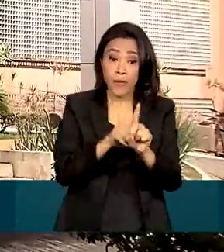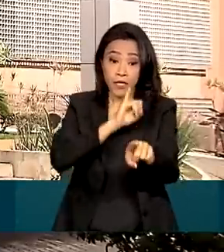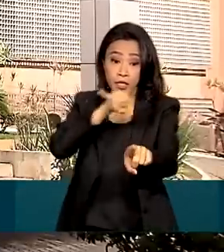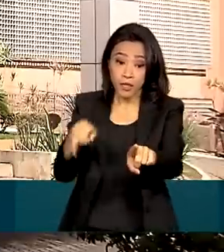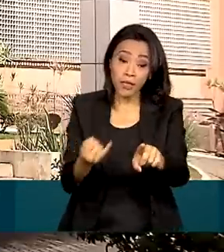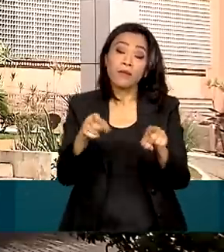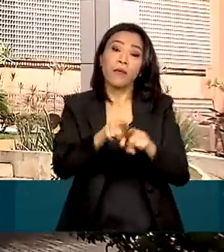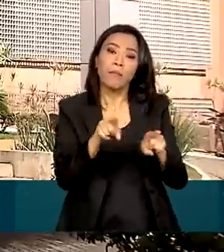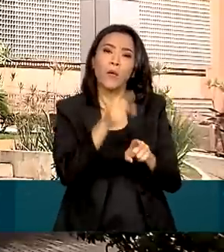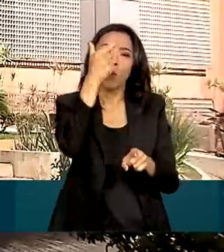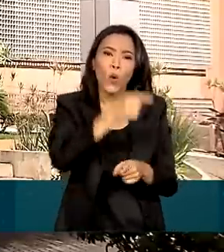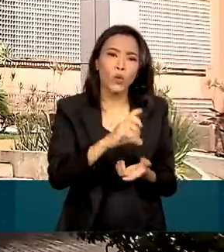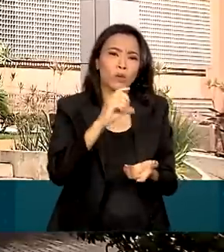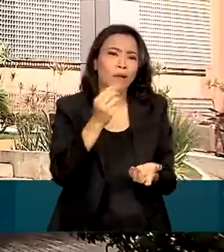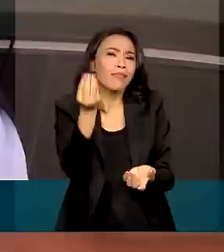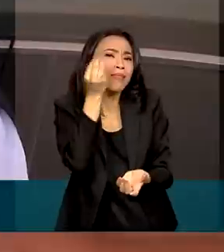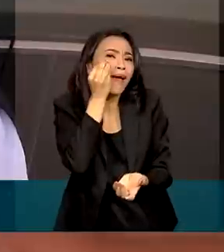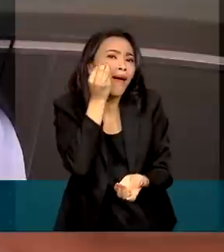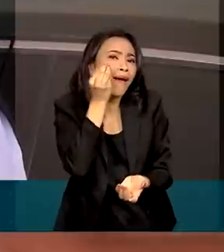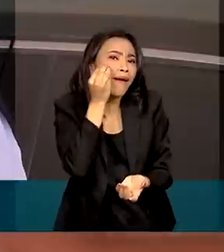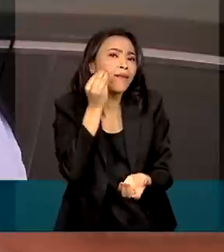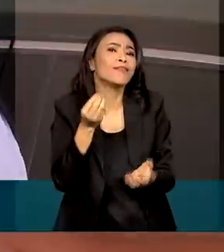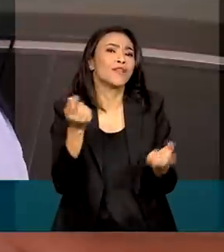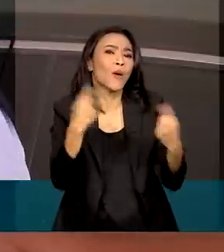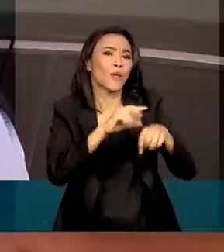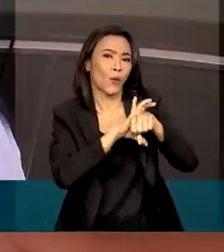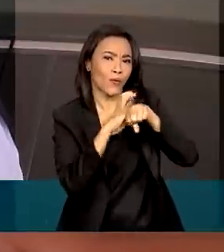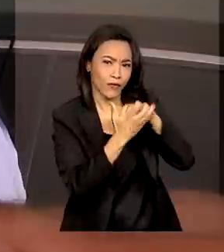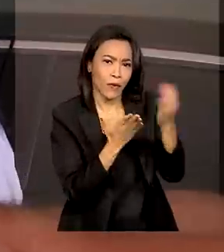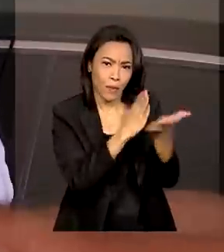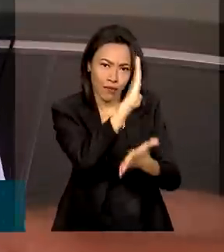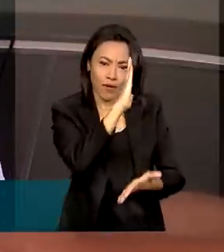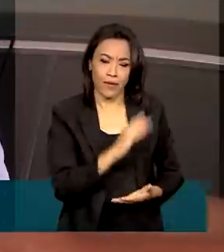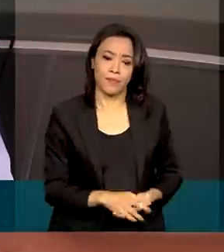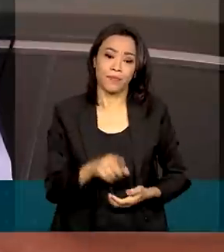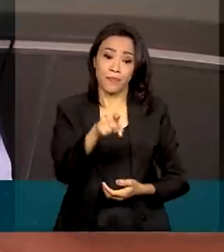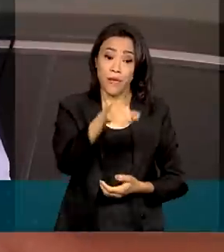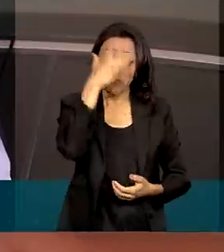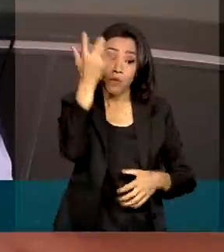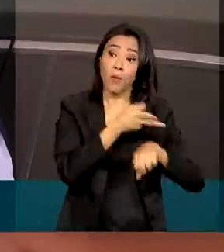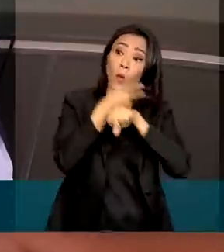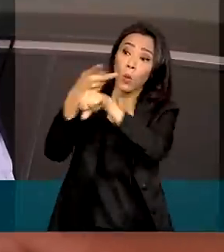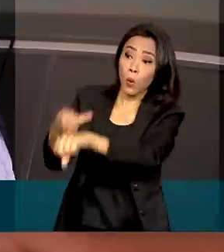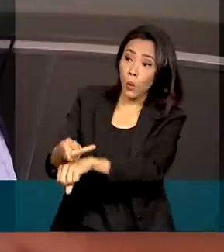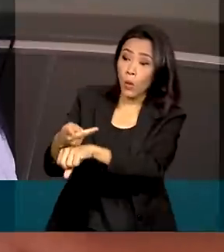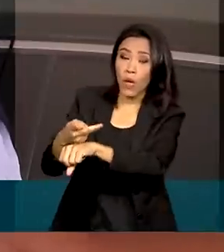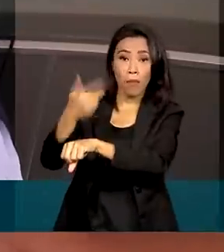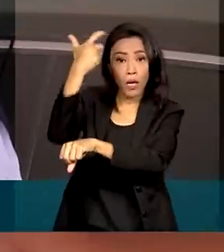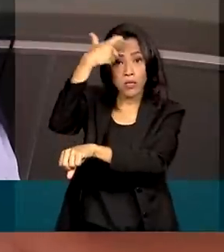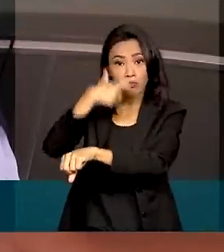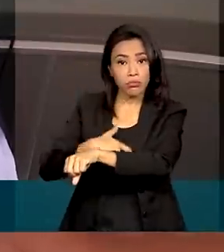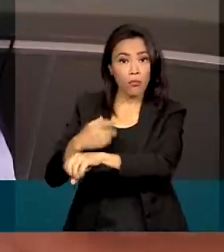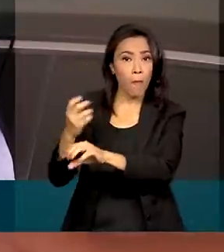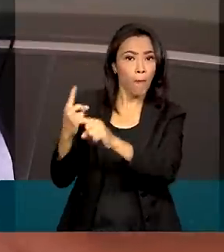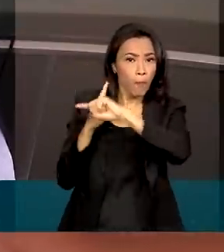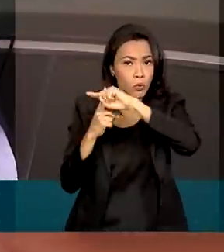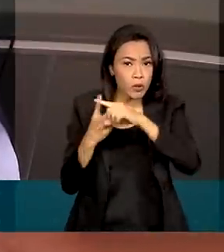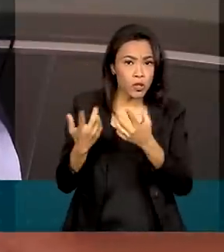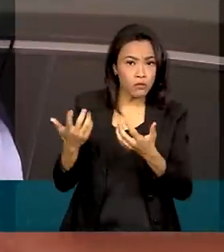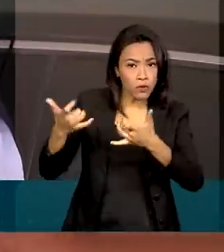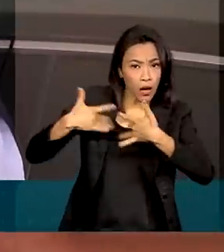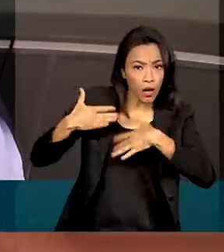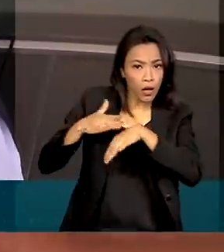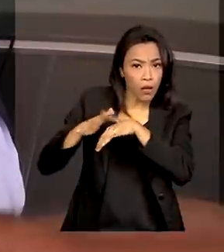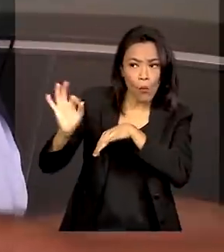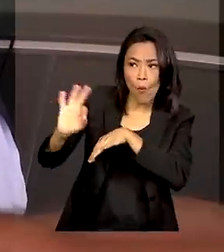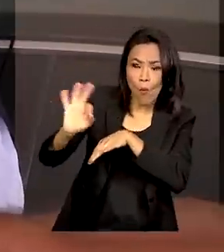autotestes de Covid-19. Muita gente procura a unidade de saúde e não está positivo, então aquilo pressiona as unidades